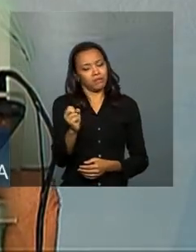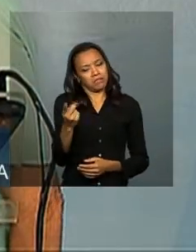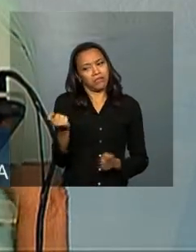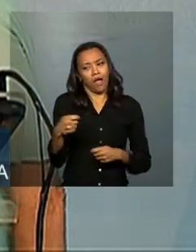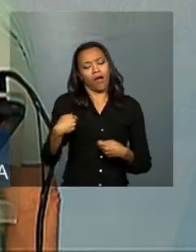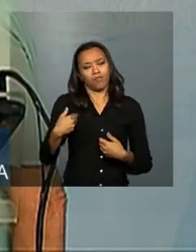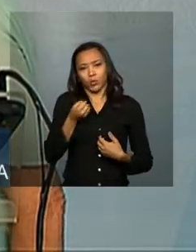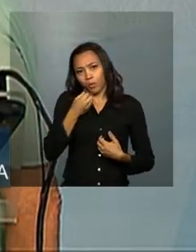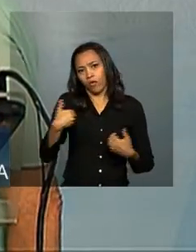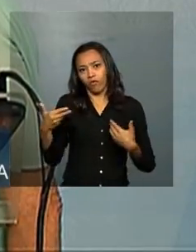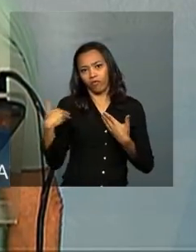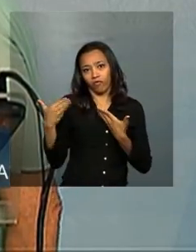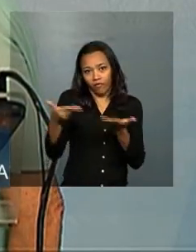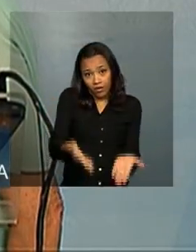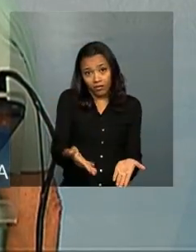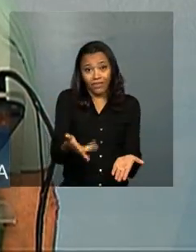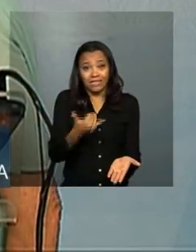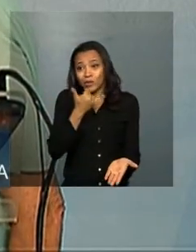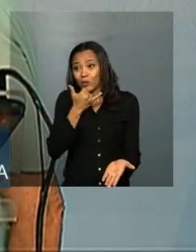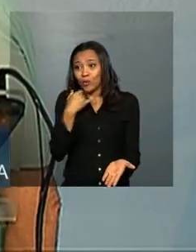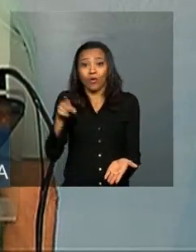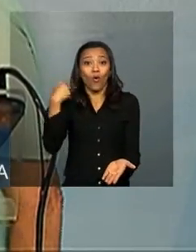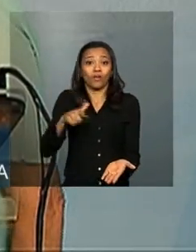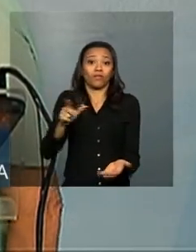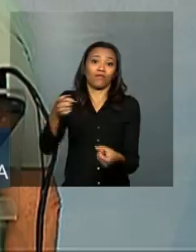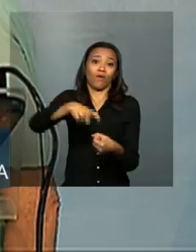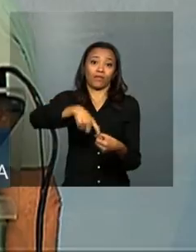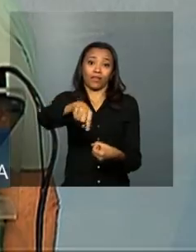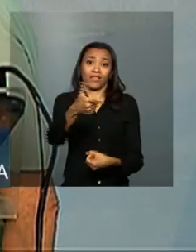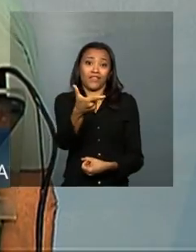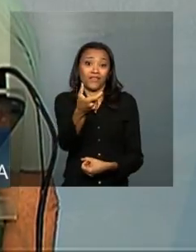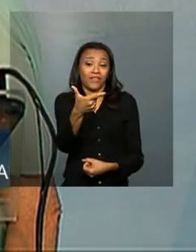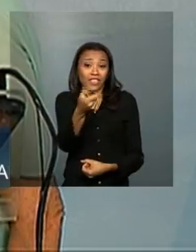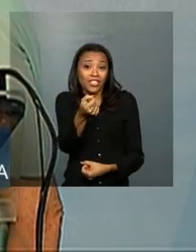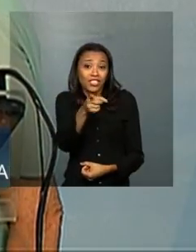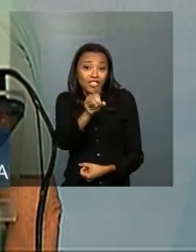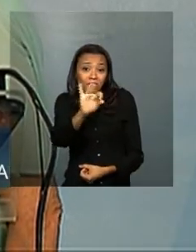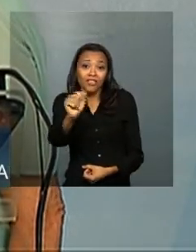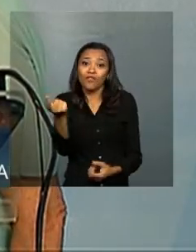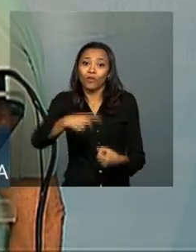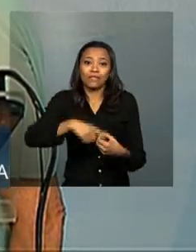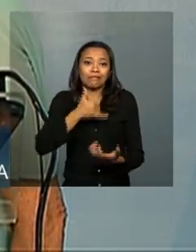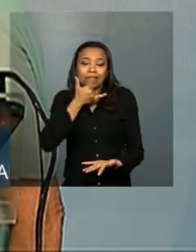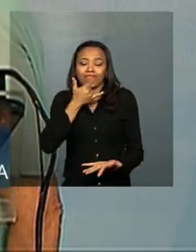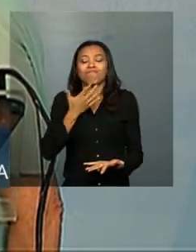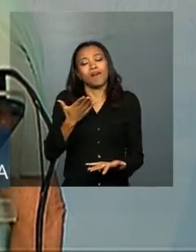prefeito? Não acredito que eu tenha como voltar aqui daqui a 20 dias. Mas o